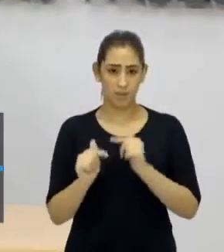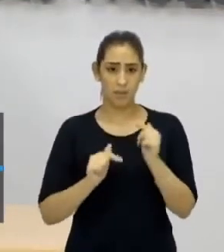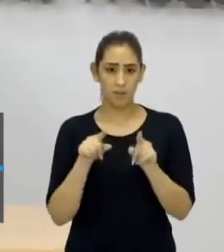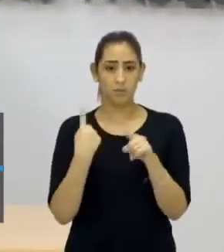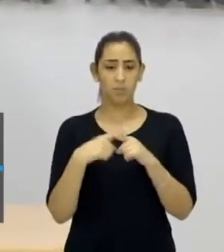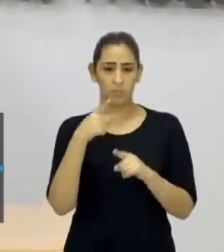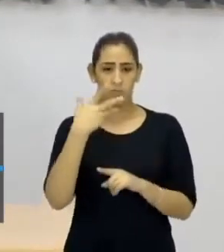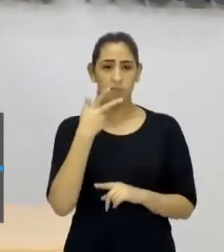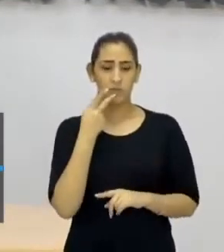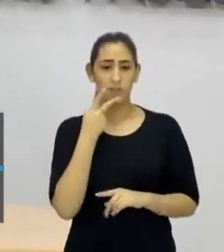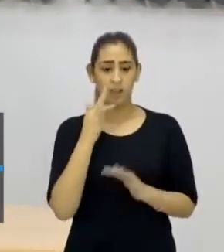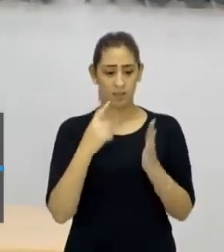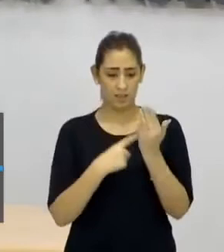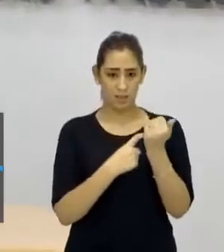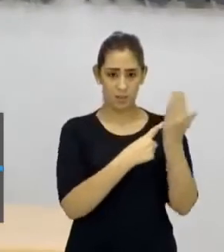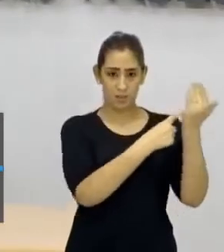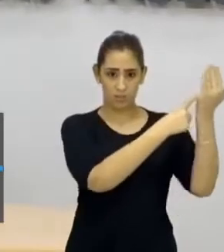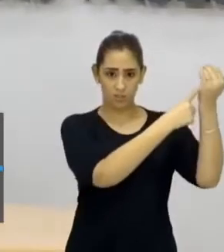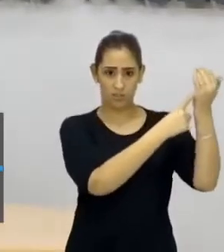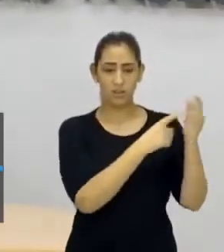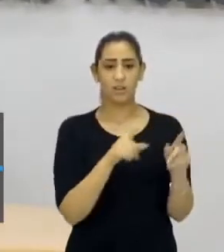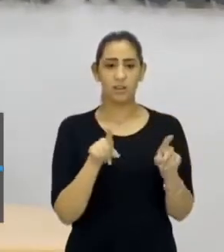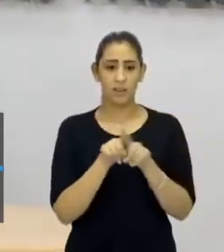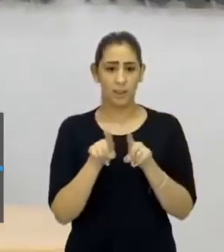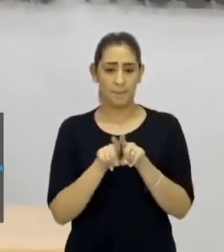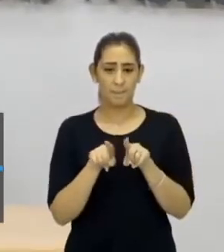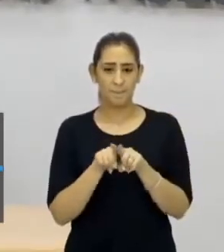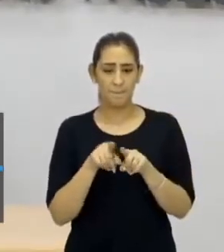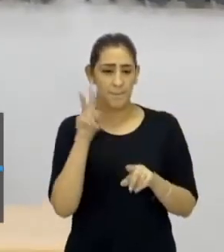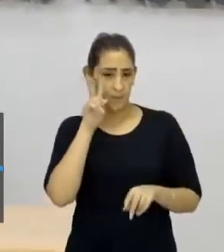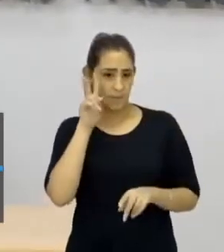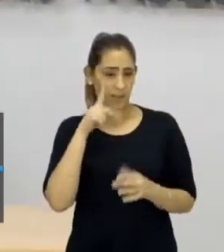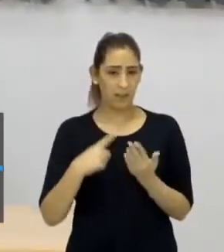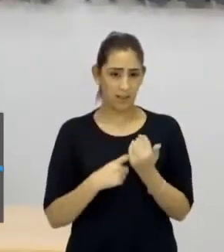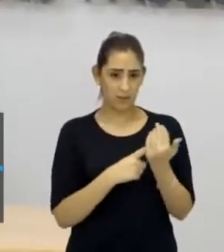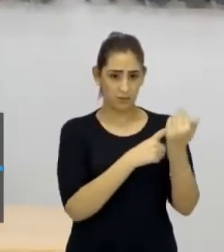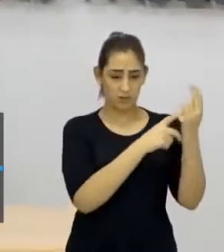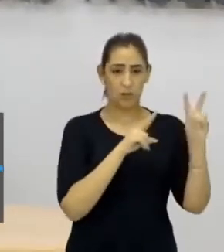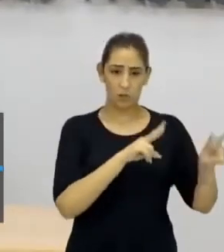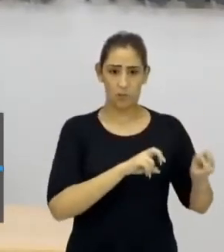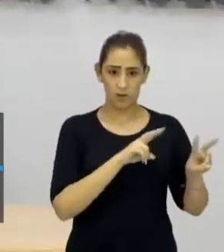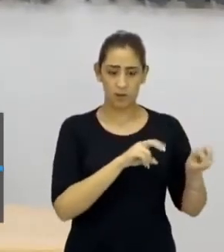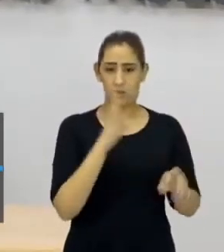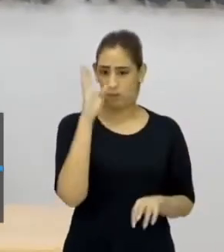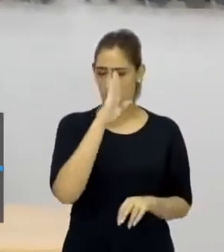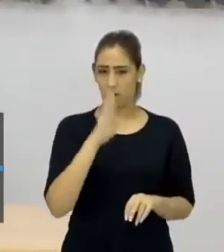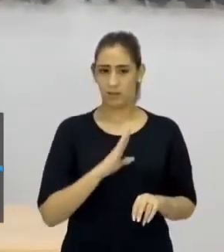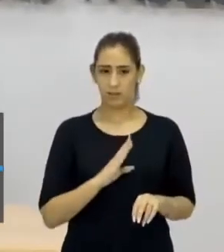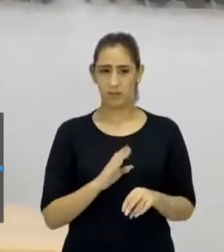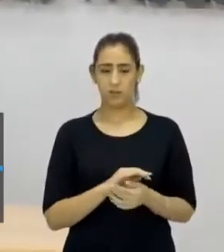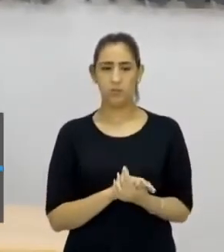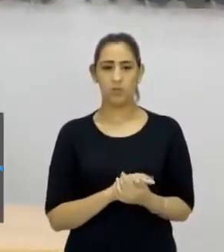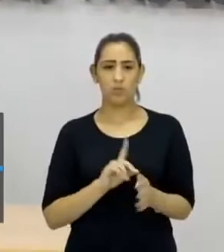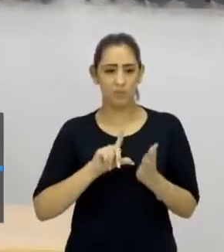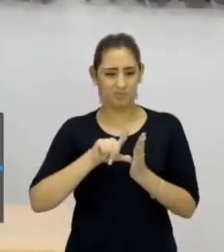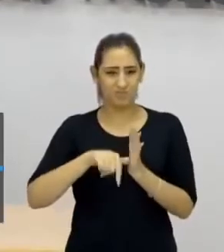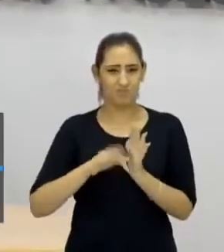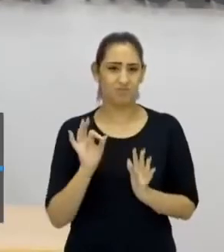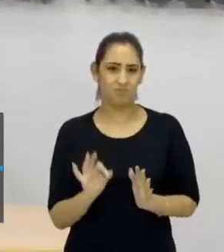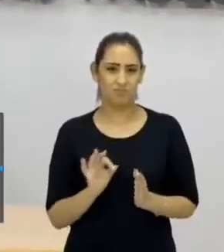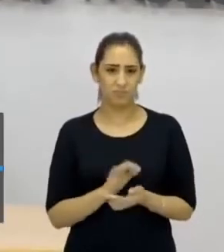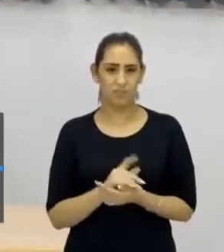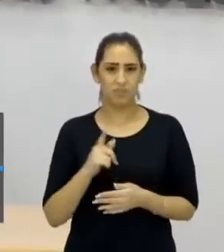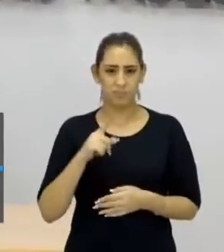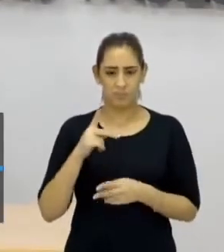fala em tecnologia, né, lembrando que a tecnologia na agropecuária no Brasil foi bem tardia, né, quando a gente estuda aí